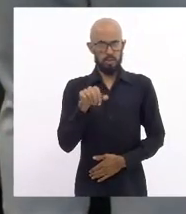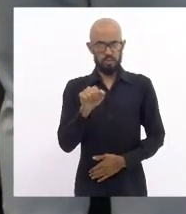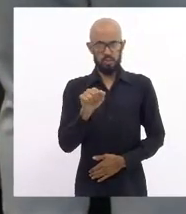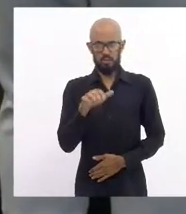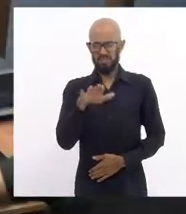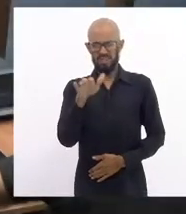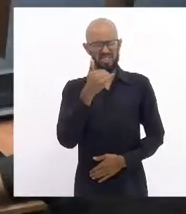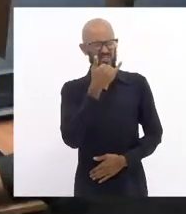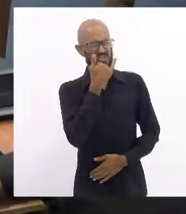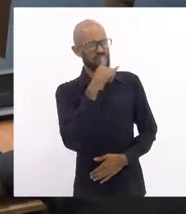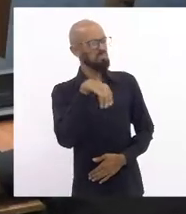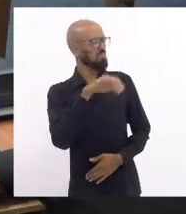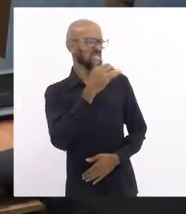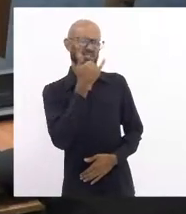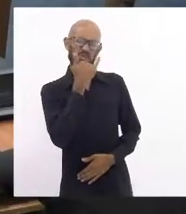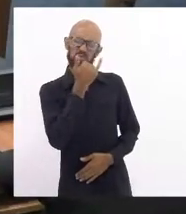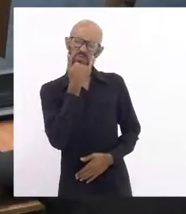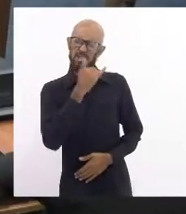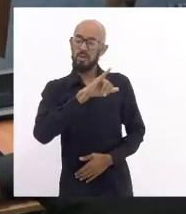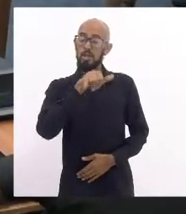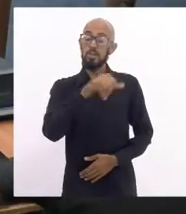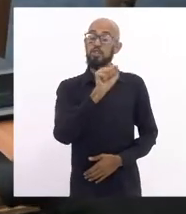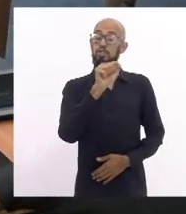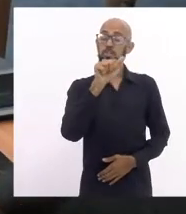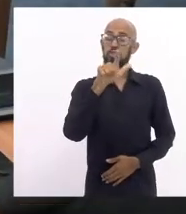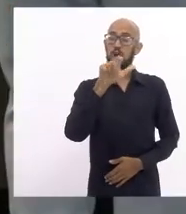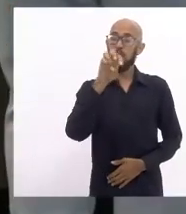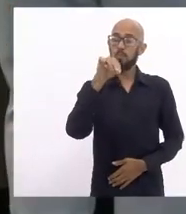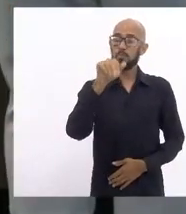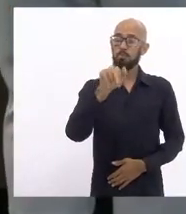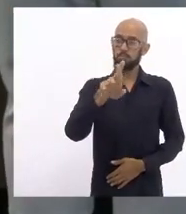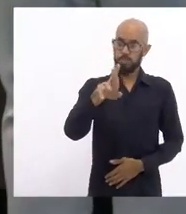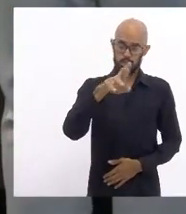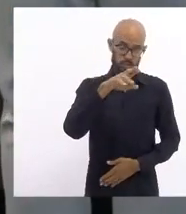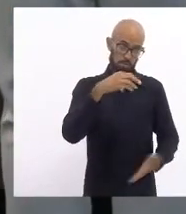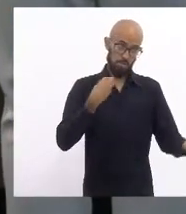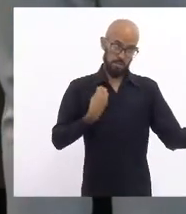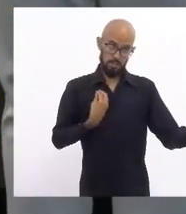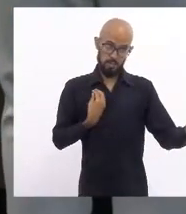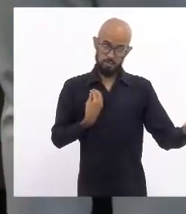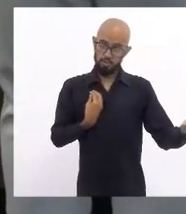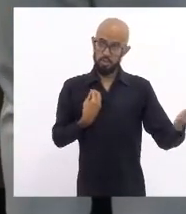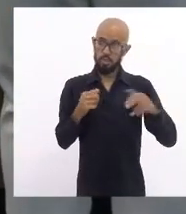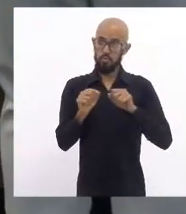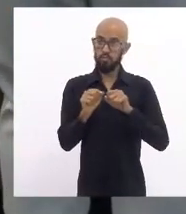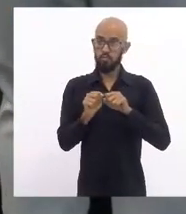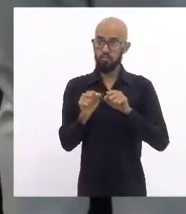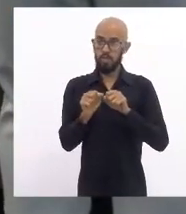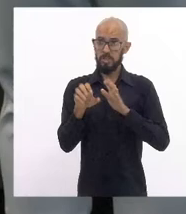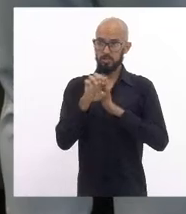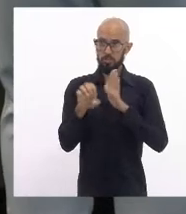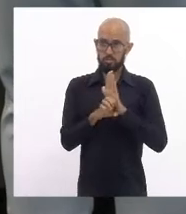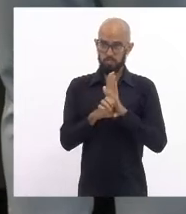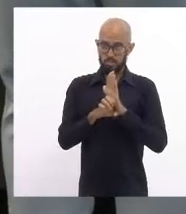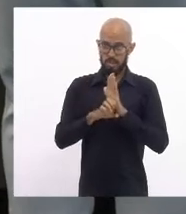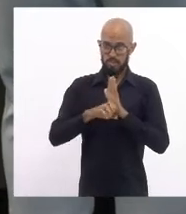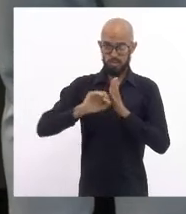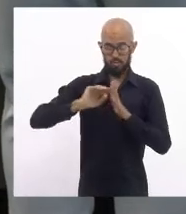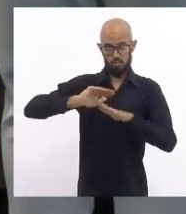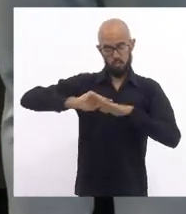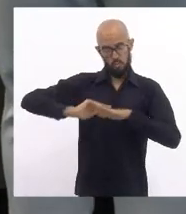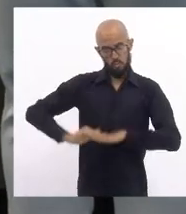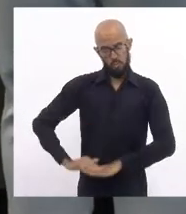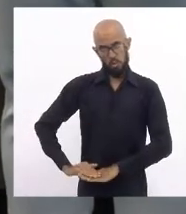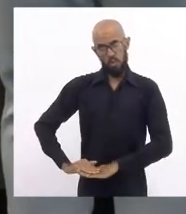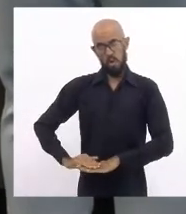Desculpe, Jalmir. Desculpe. Deputado Jalmir, que está aqui presente, fez uma emenda supressiva